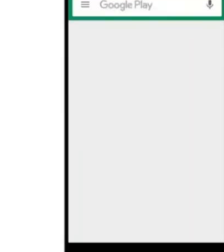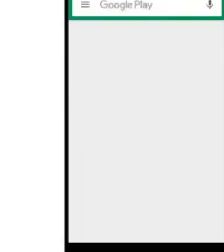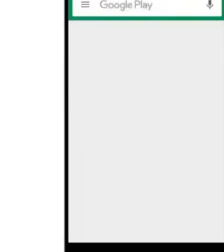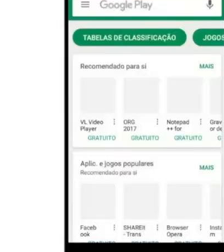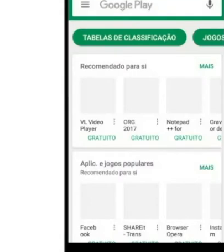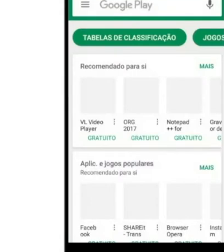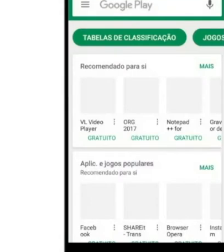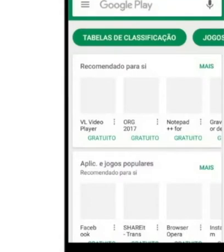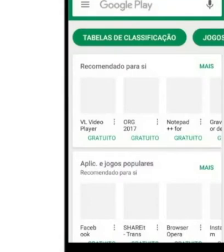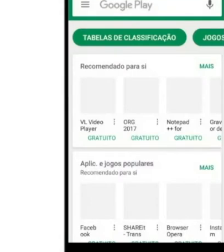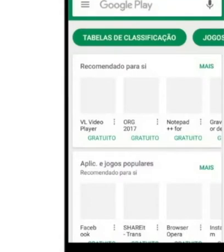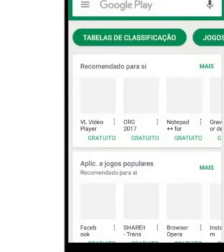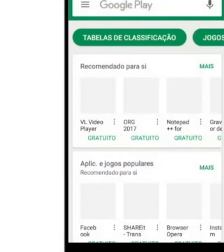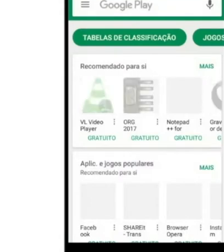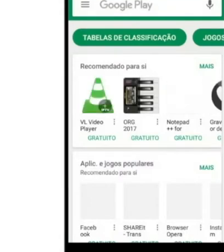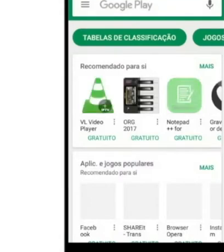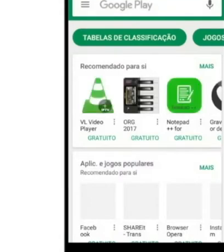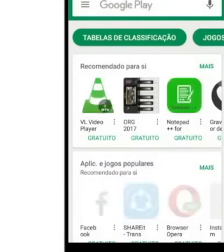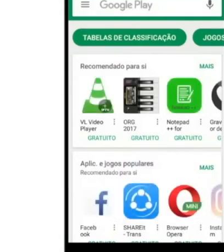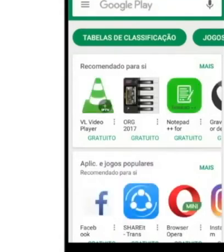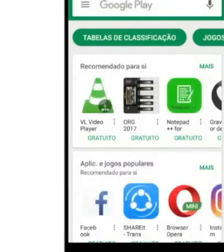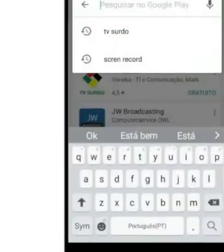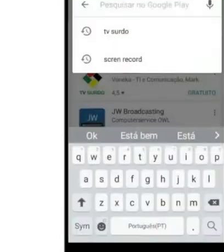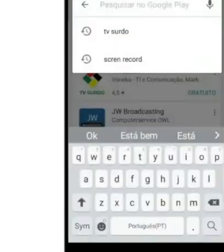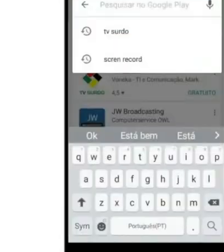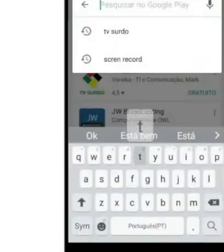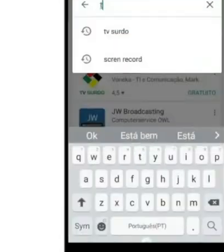Pegue no seu telemóvel e vá ao Google Play.